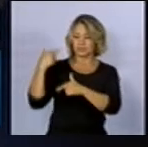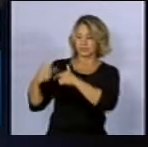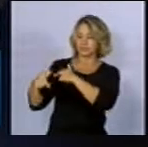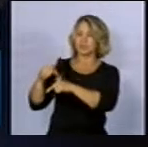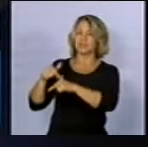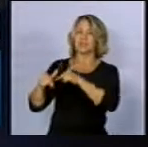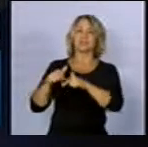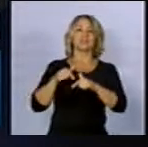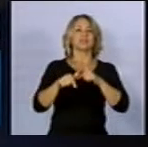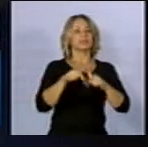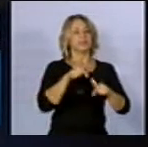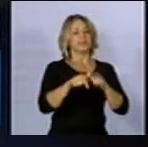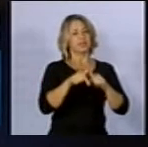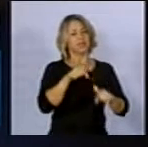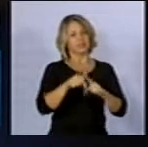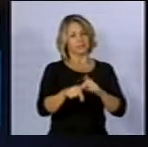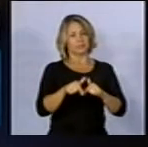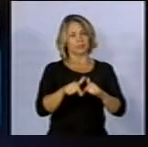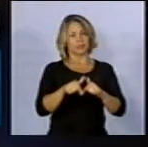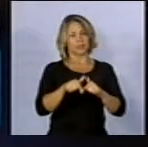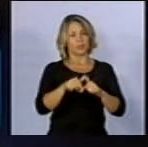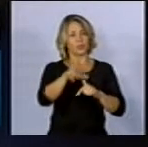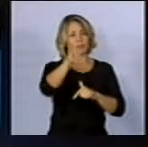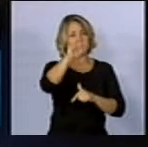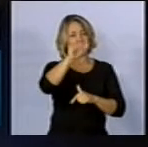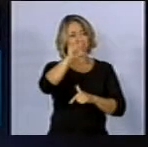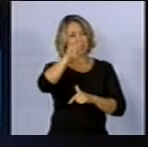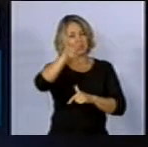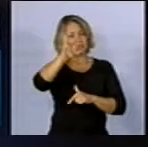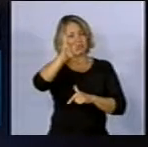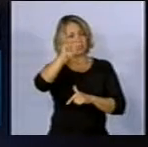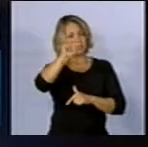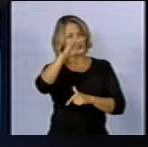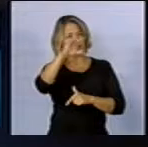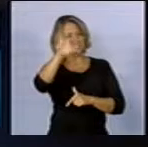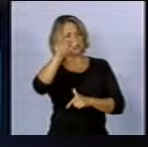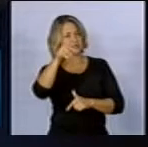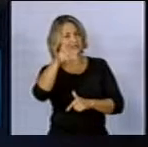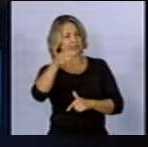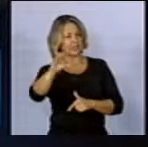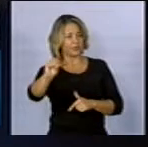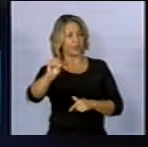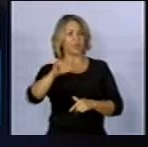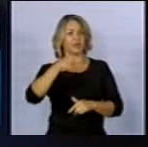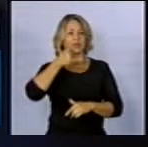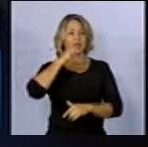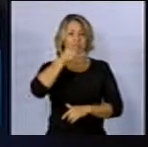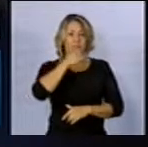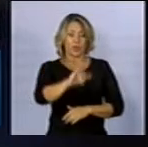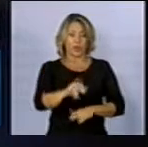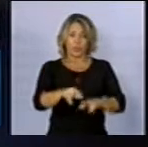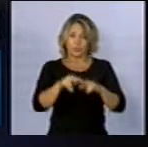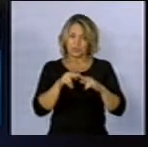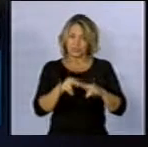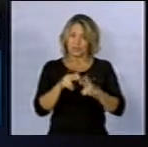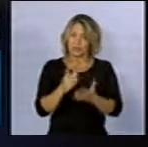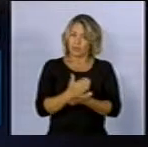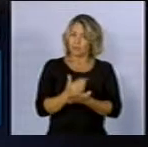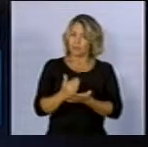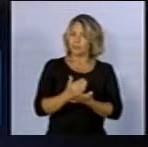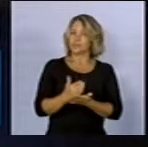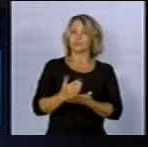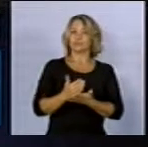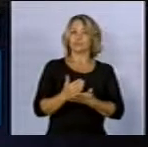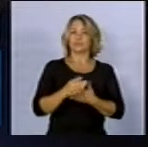profissionais que trabalham com radiação então isso às vezes causa um impecílio para os